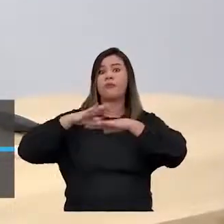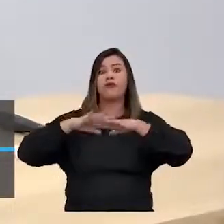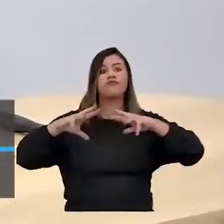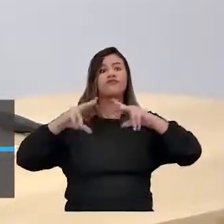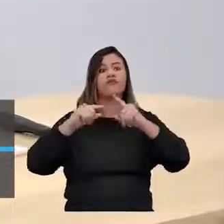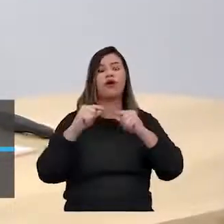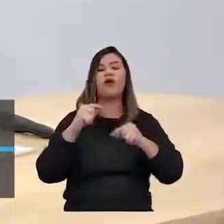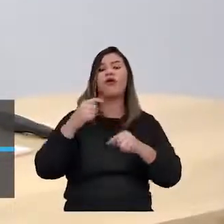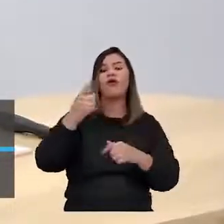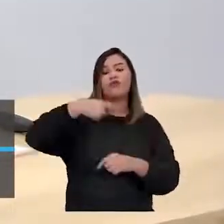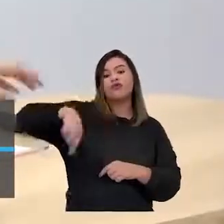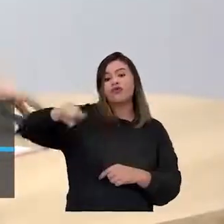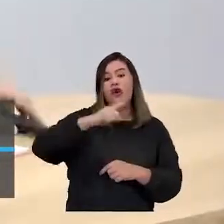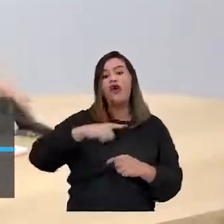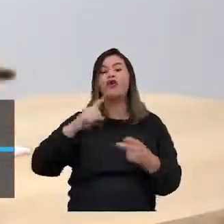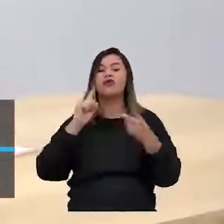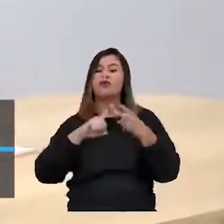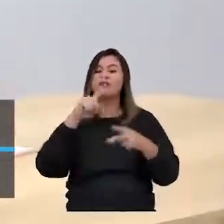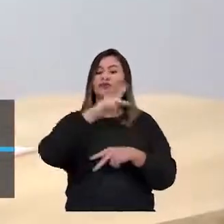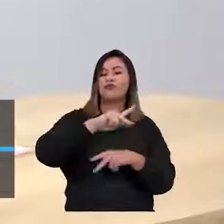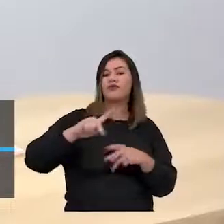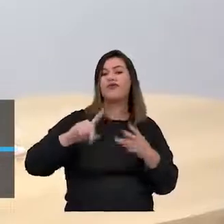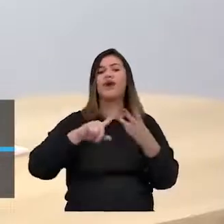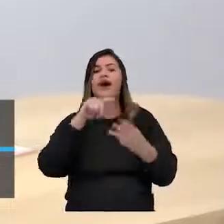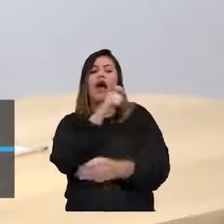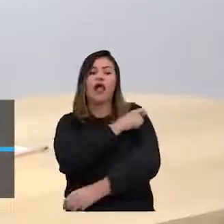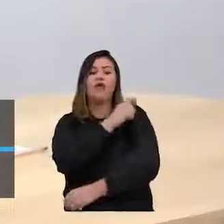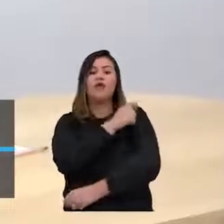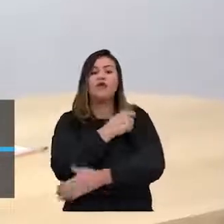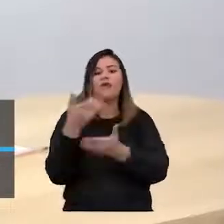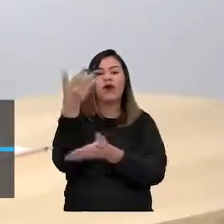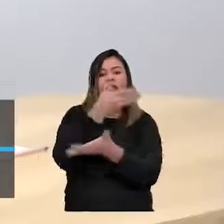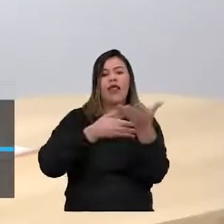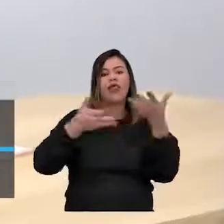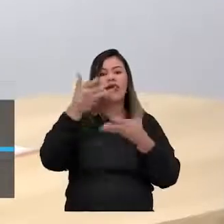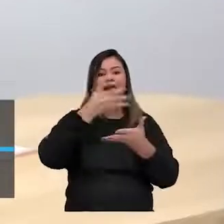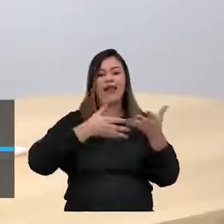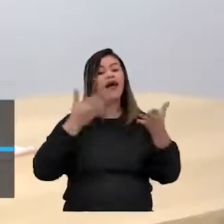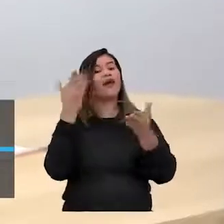todos fazemos esse momento mágico acontecer. Então, vamos lá, ó.